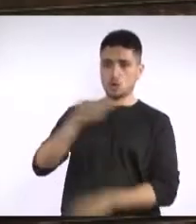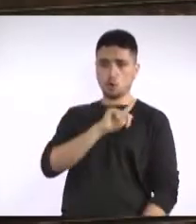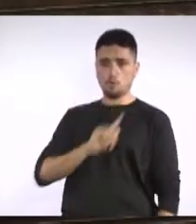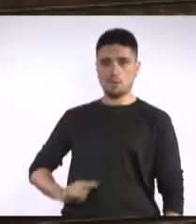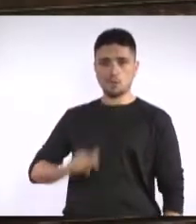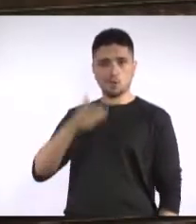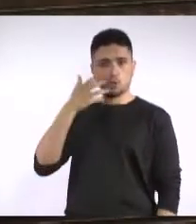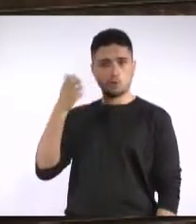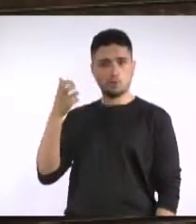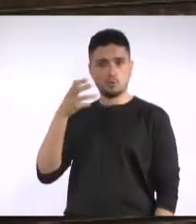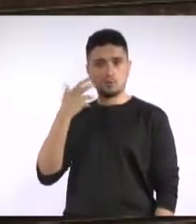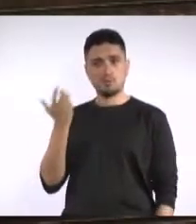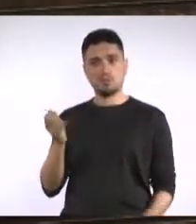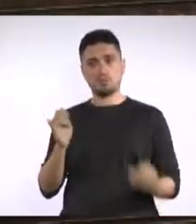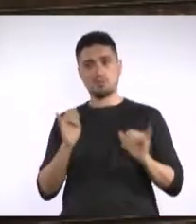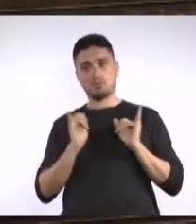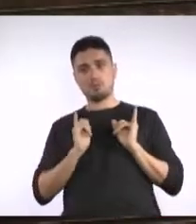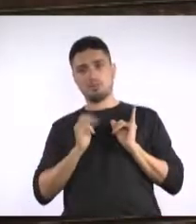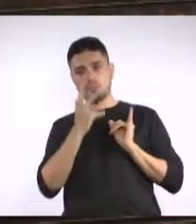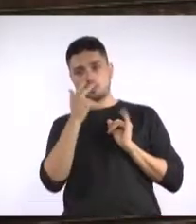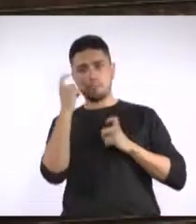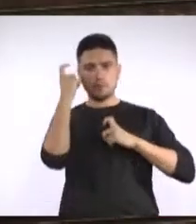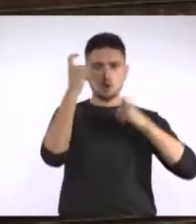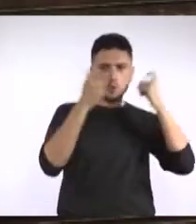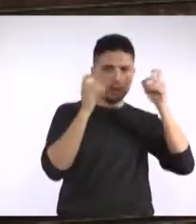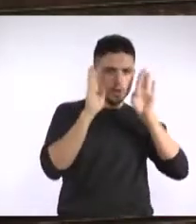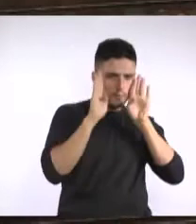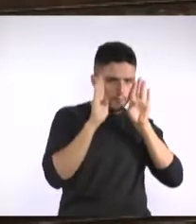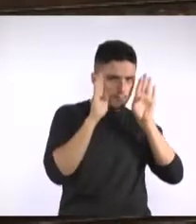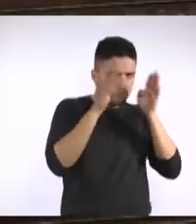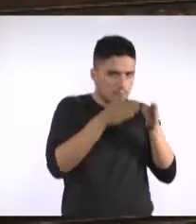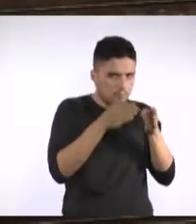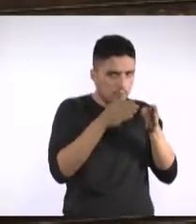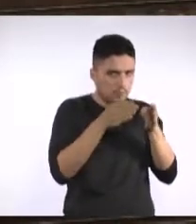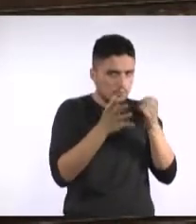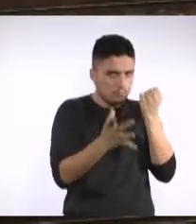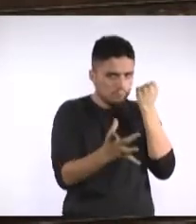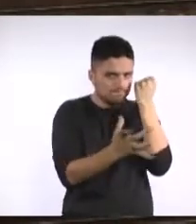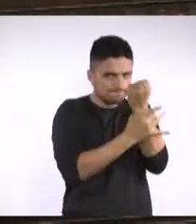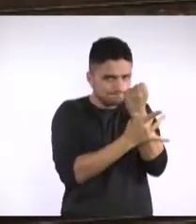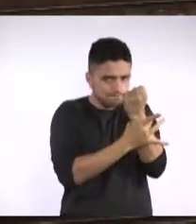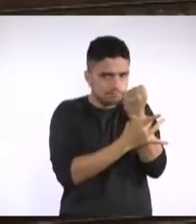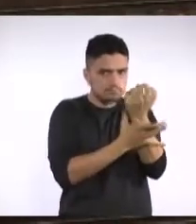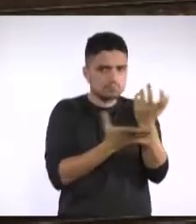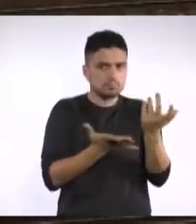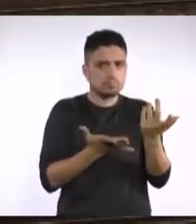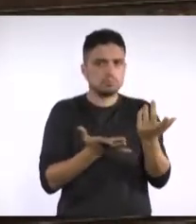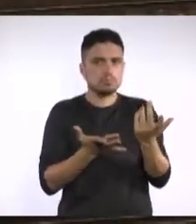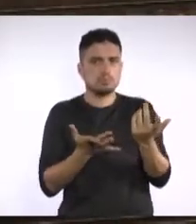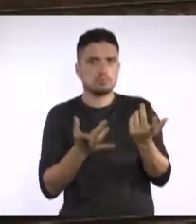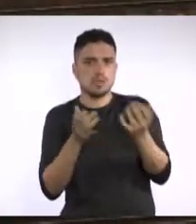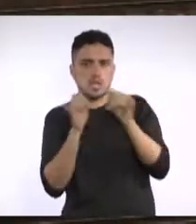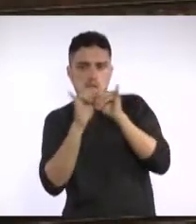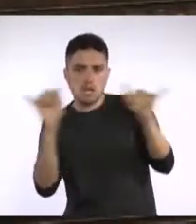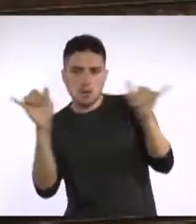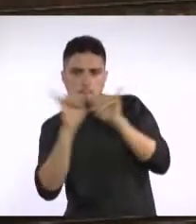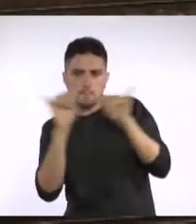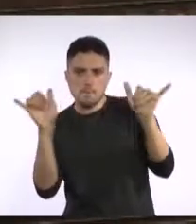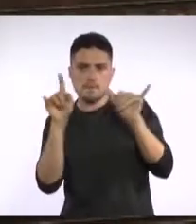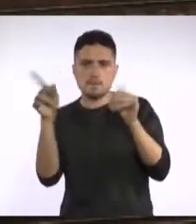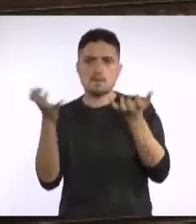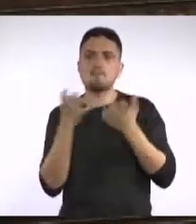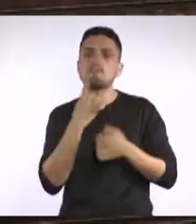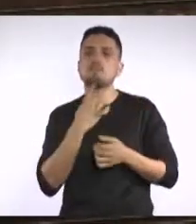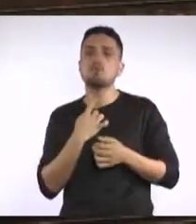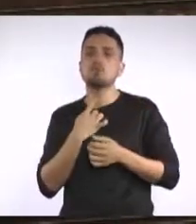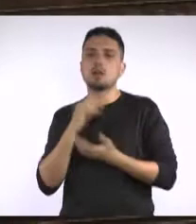mais preocupado por uma campanha aí antecipada para que possa ocupar, inclusive,